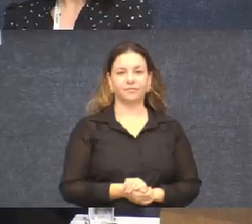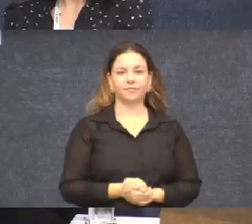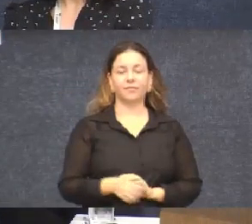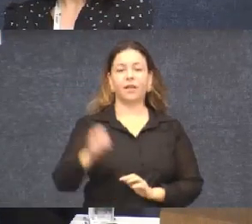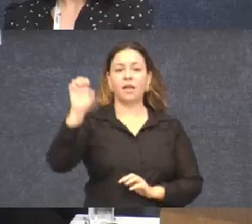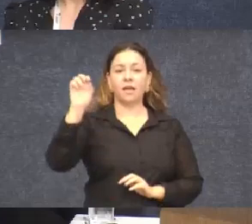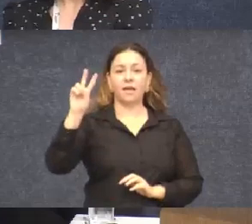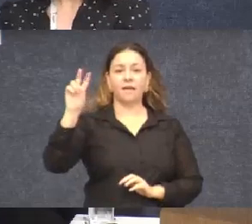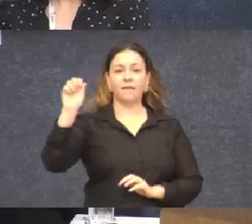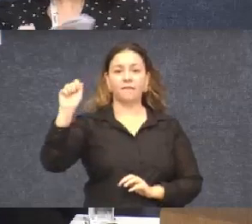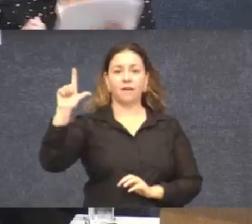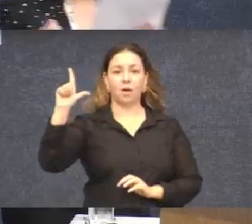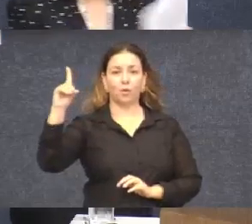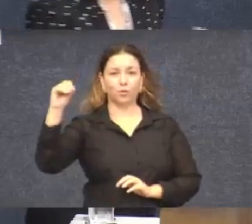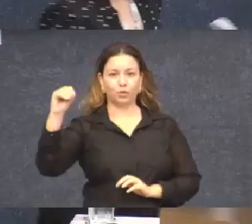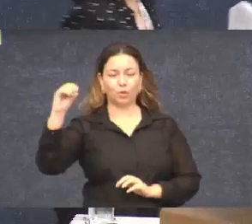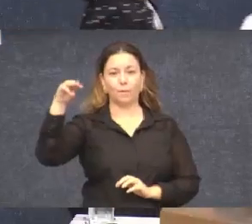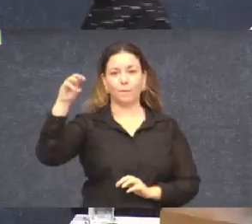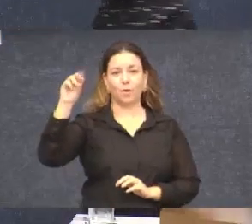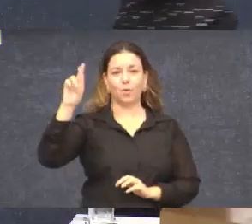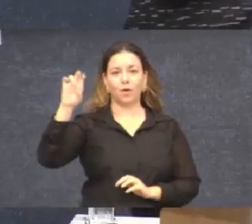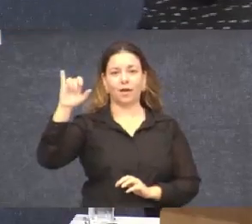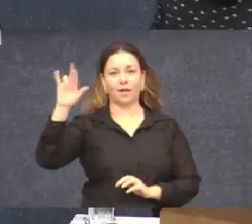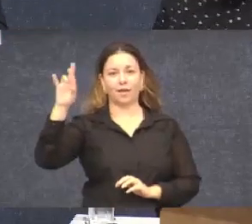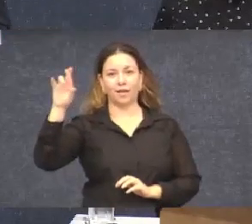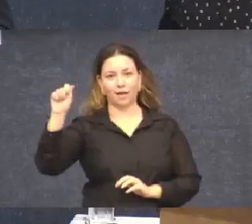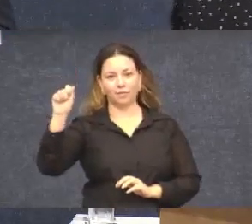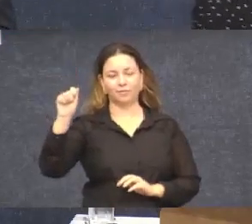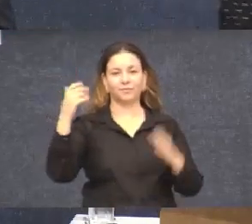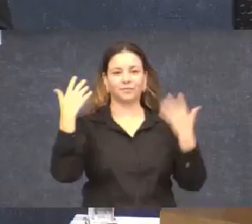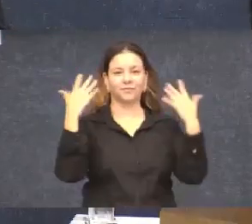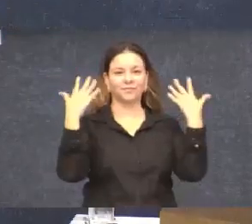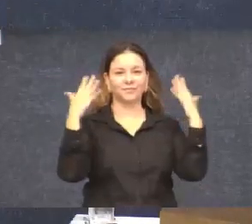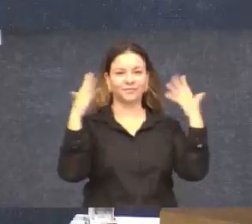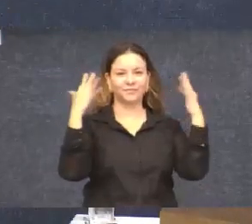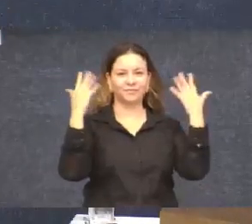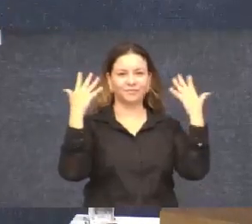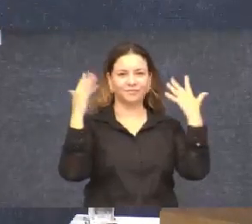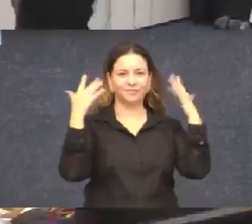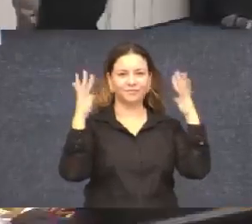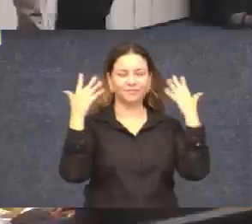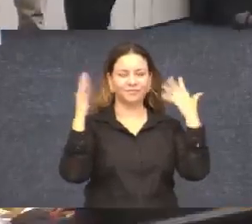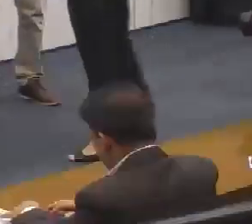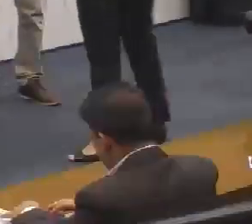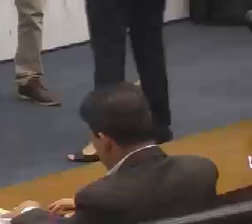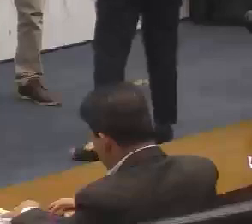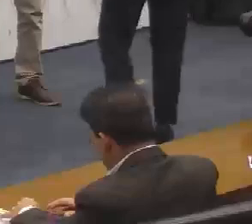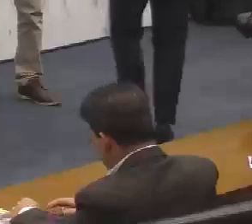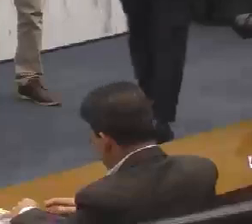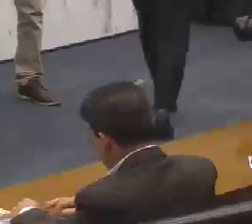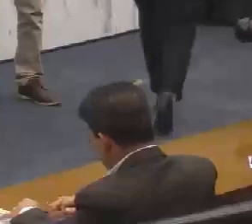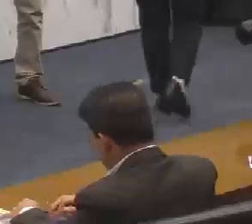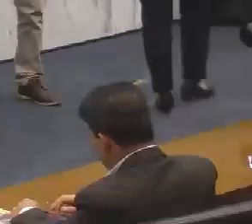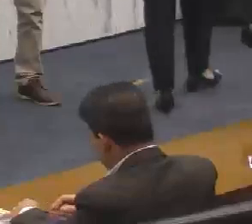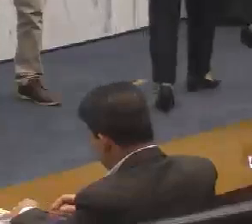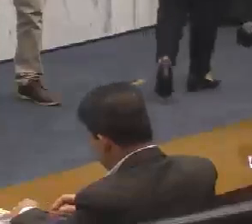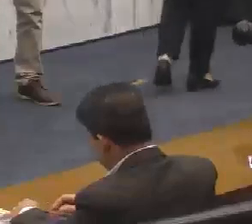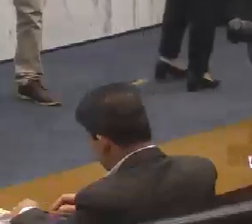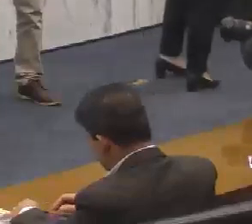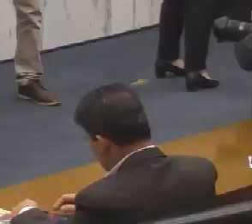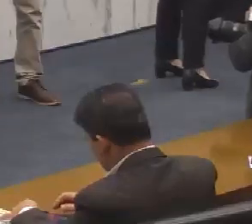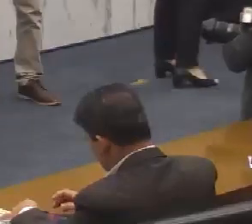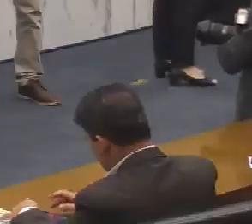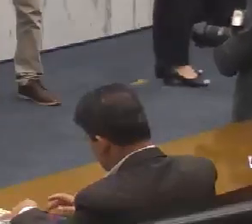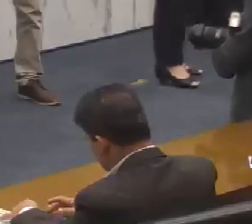Evaldo Moreira de Matos. Que a vida é trembala, parceiro, e a gente é só passageiro, prestes à parte.